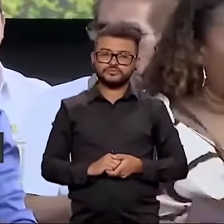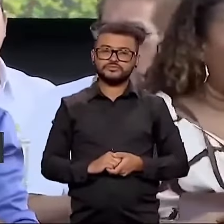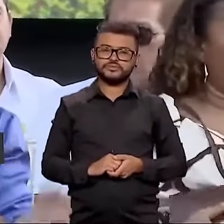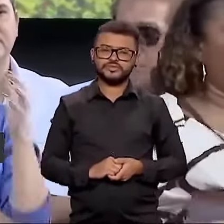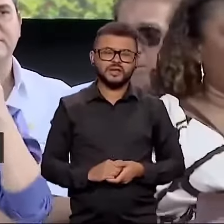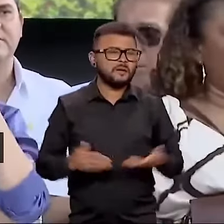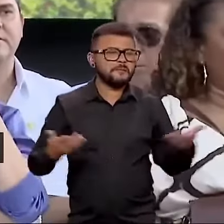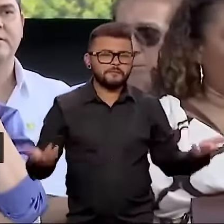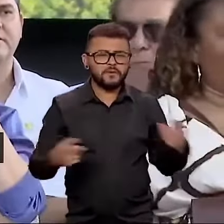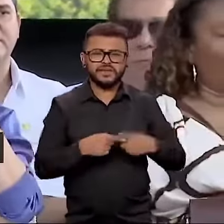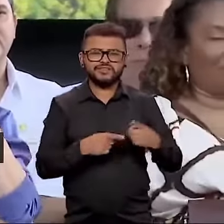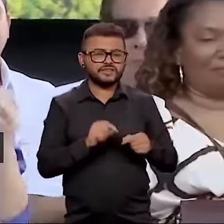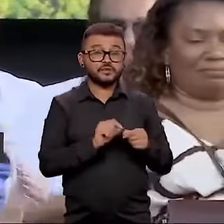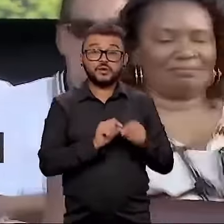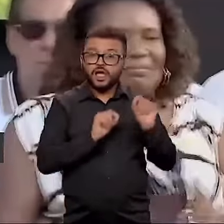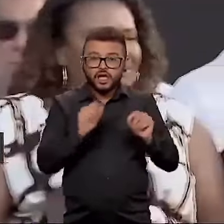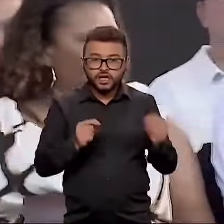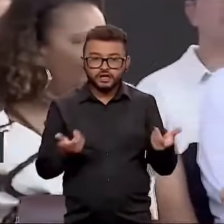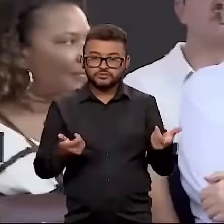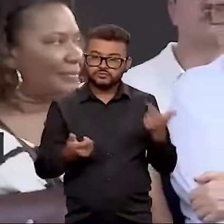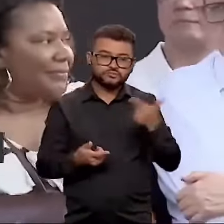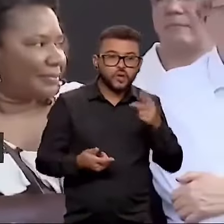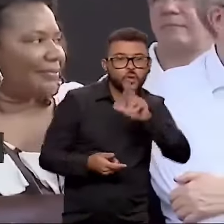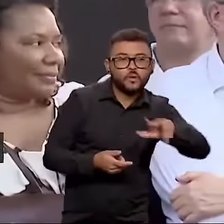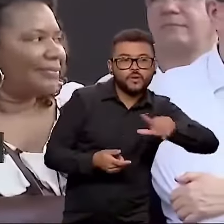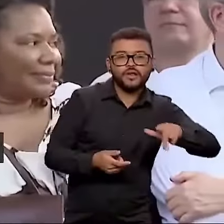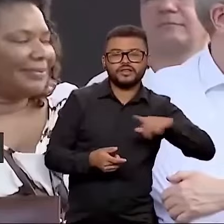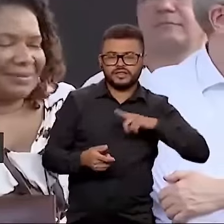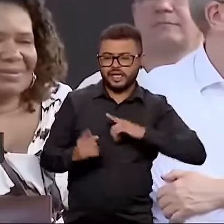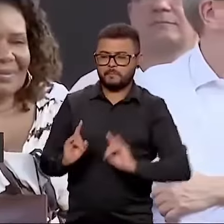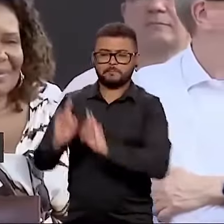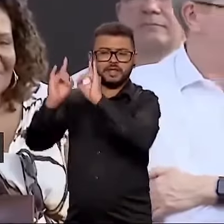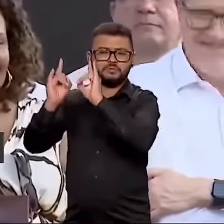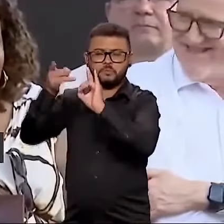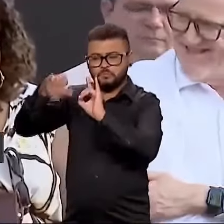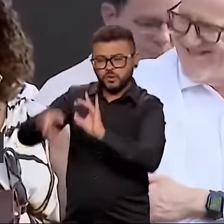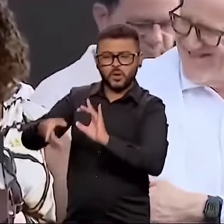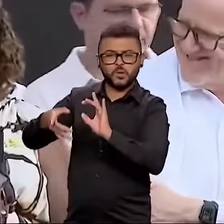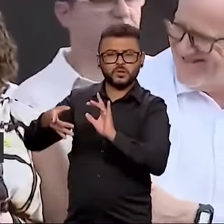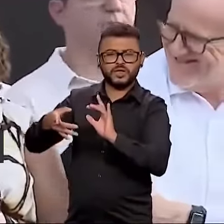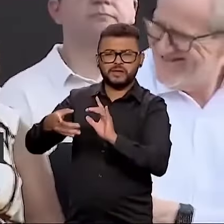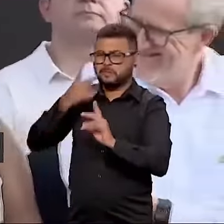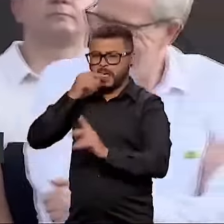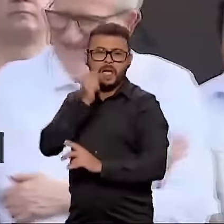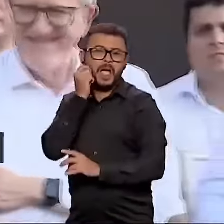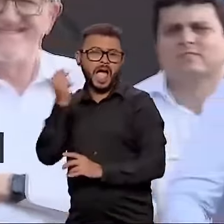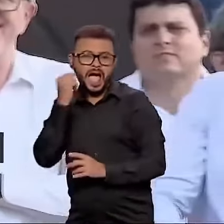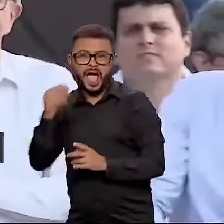É porque não tem outro jeito. Está cheio de prédio abandonado, criando